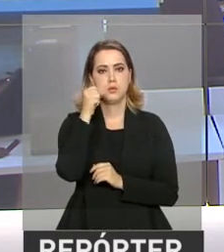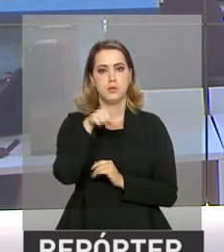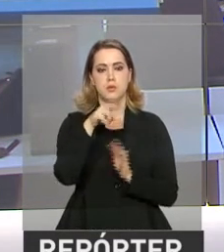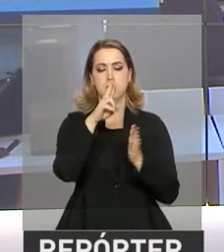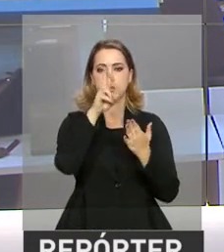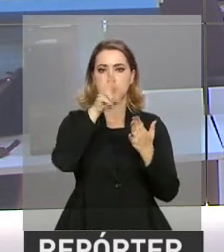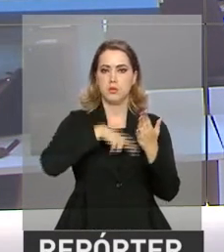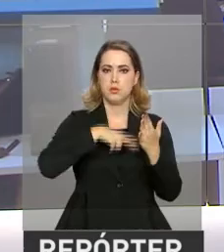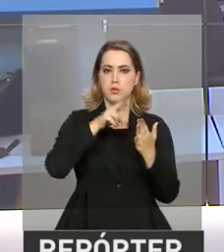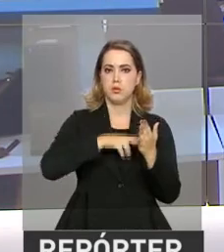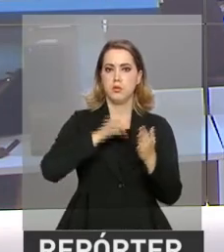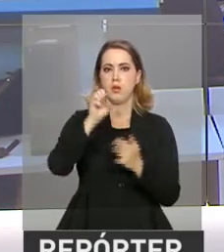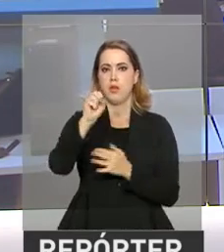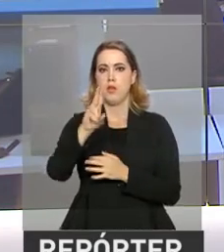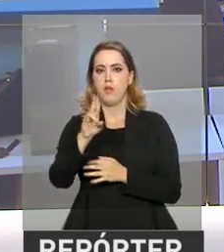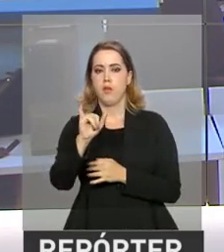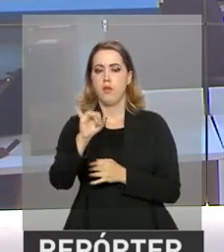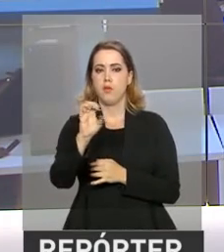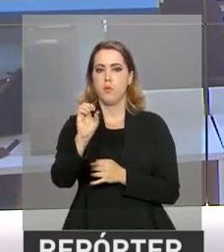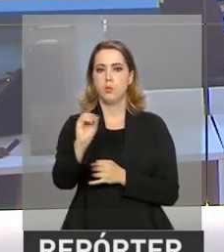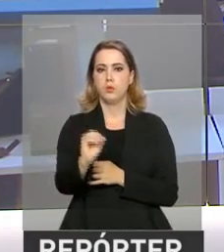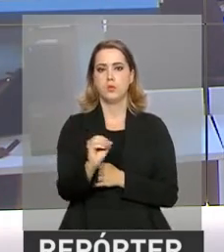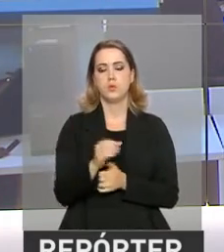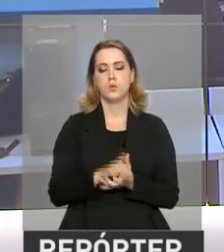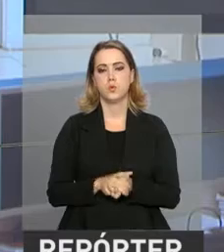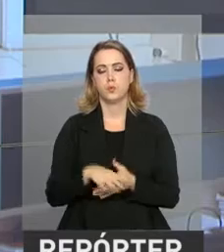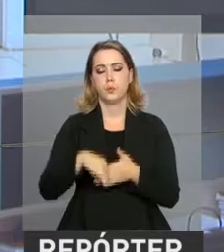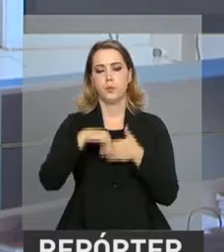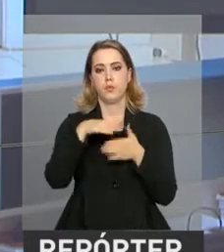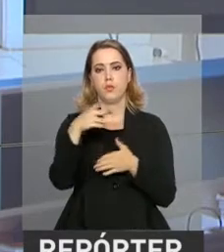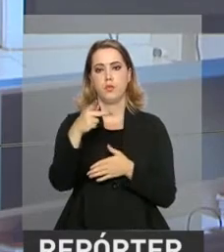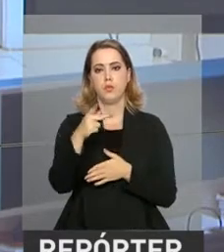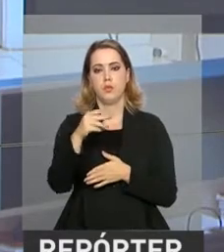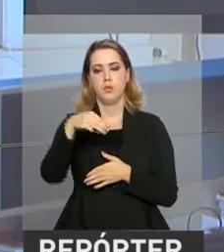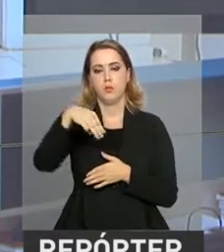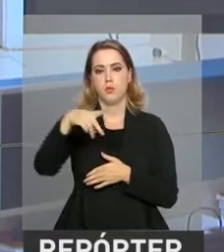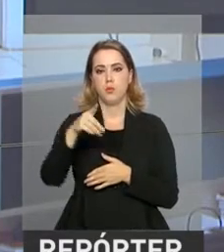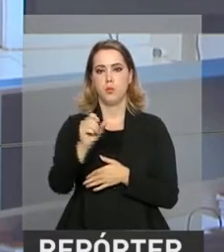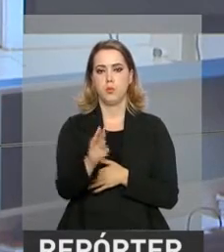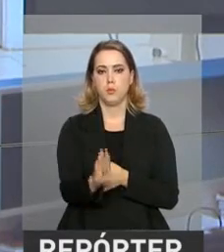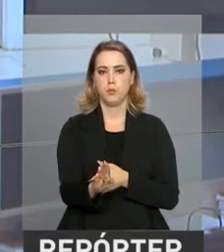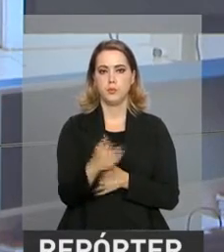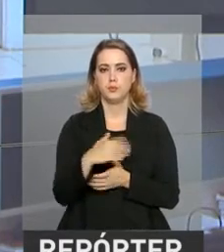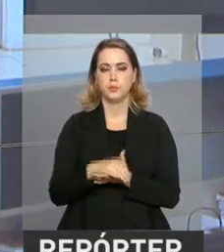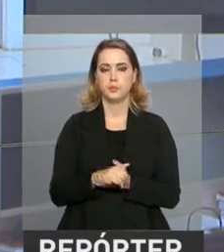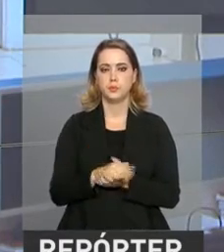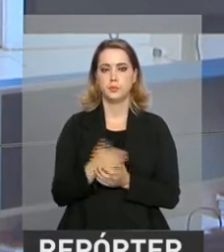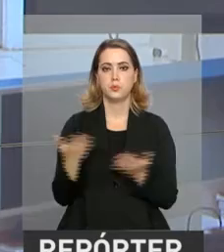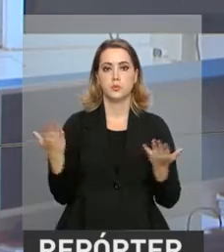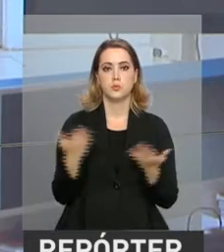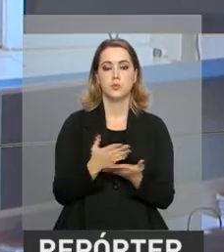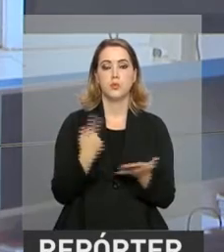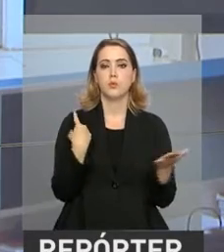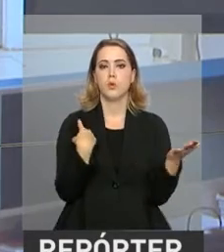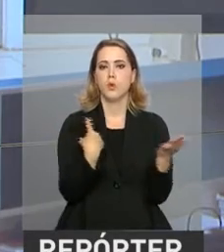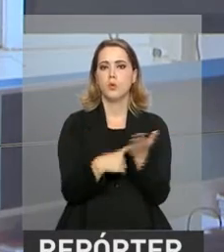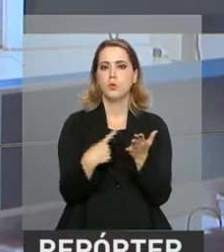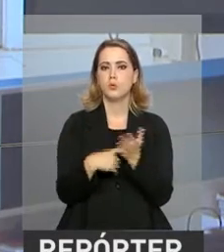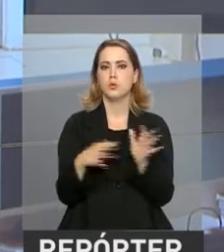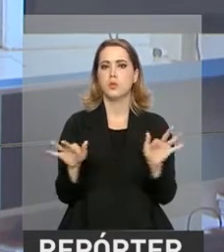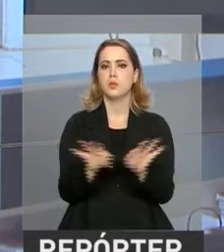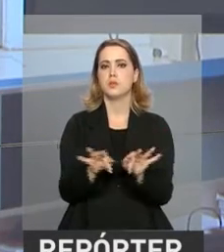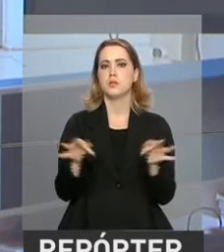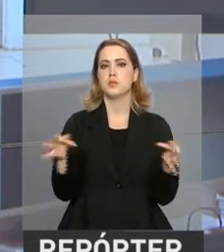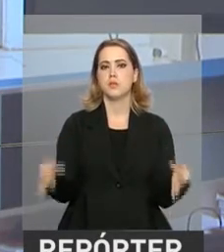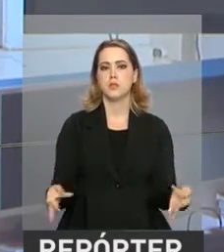eunício oliveira e do pmdb na casa foi firmada hoje uma parceria para simplificar os serviços do